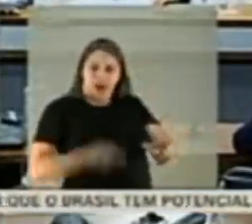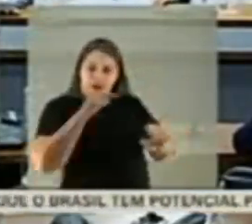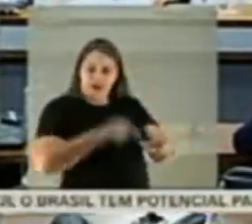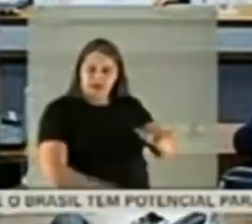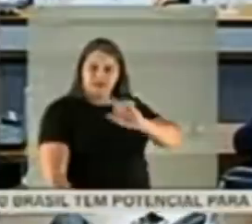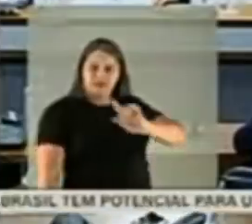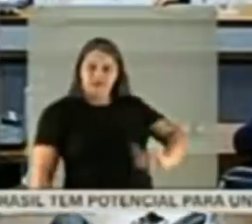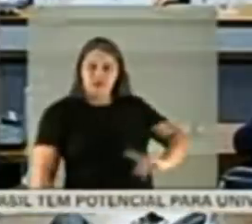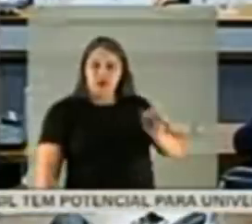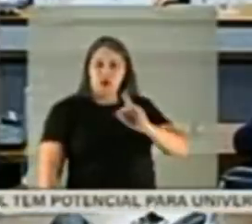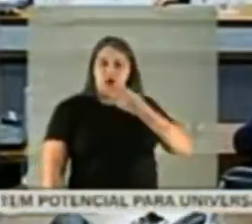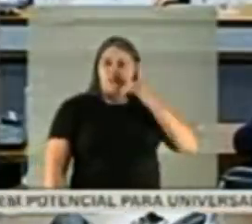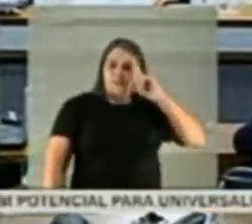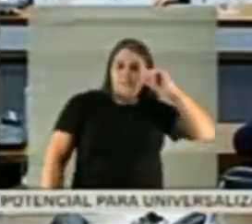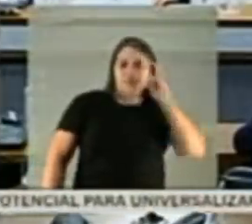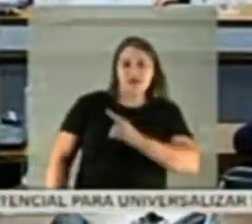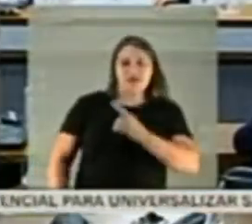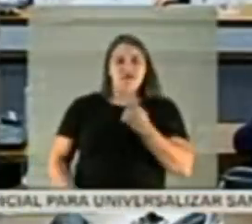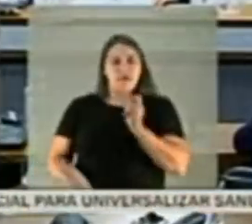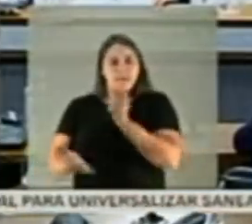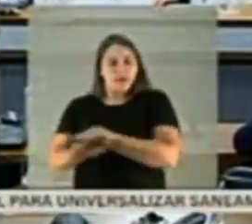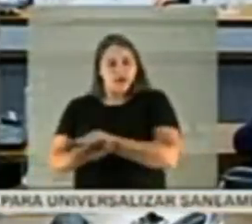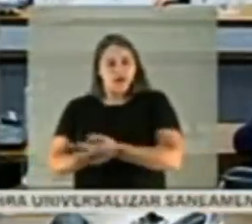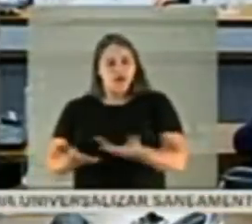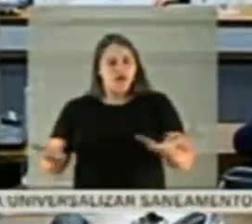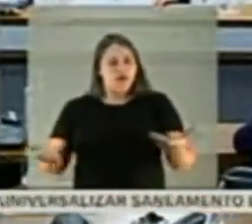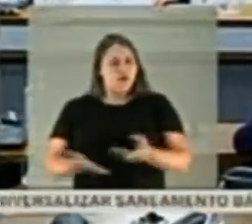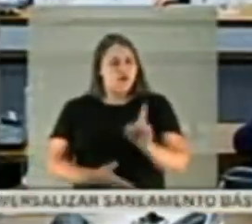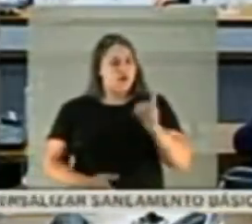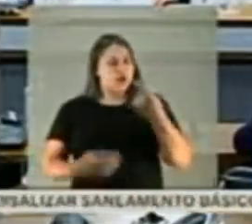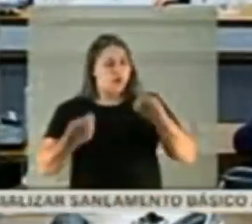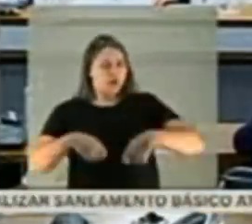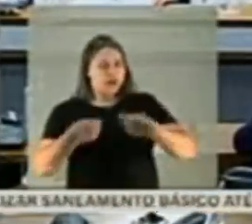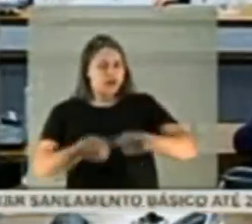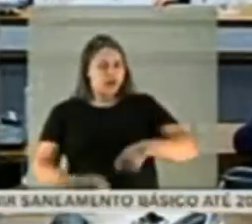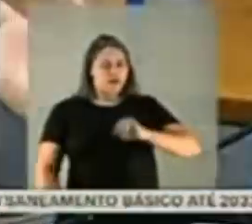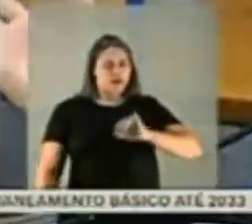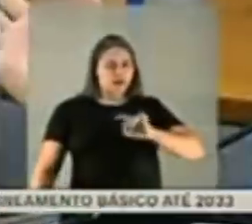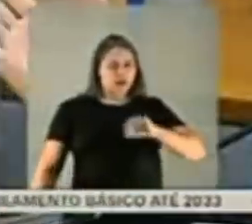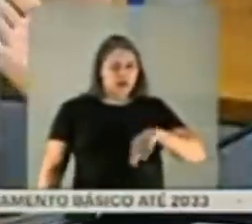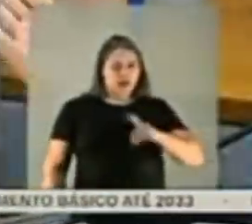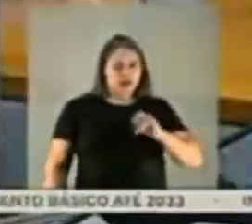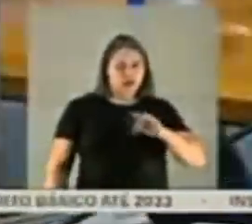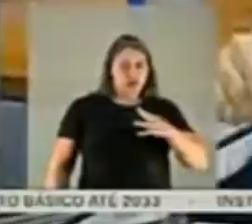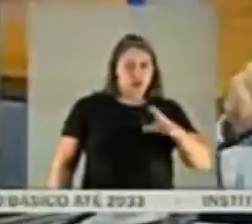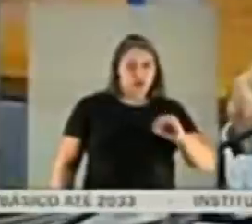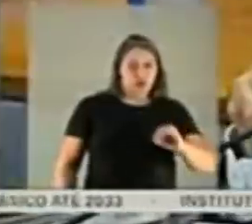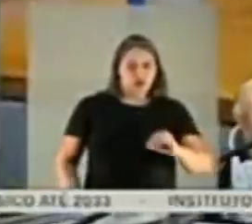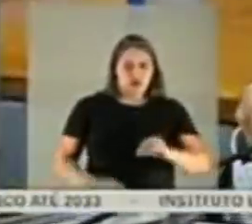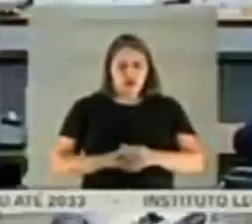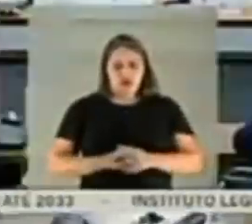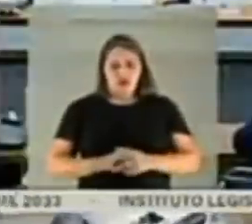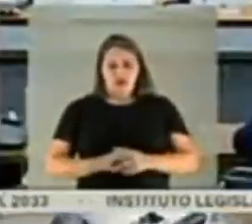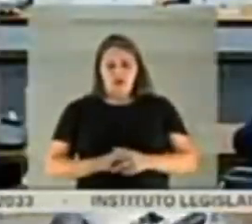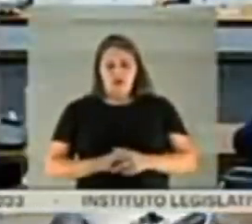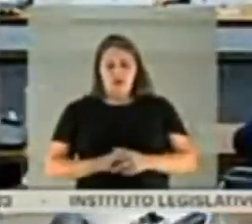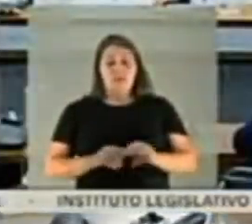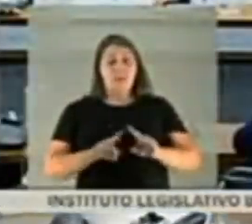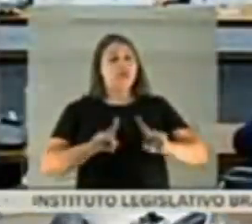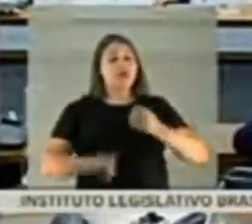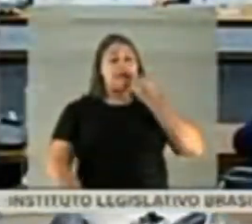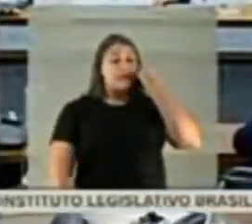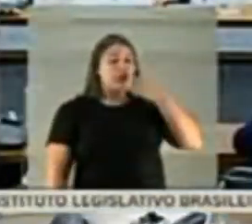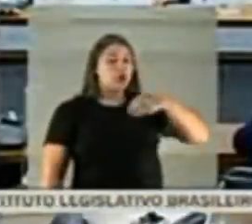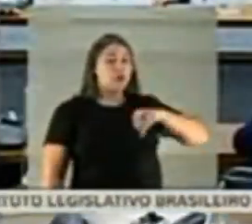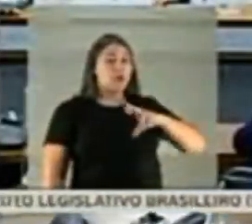era o ordenador de despesa. E, portanto, não teria que ser indiciado, como outros também, em outras circunstâncias. Não, eu só... E mais, senador Marco Rogério,